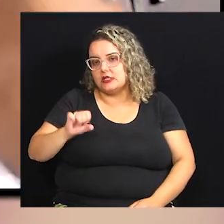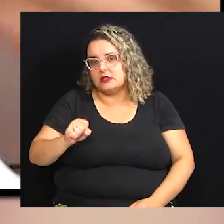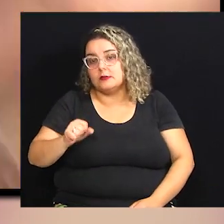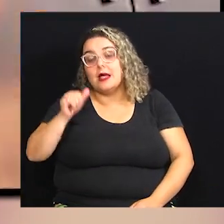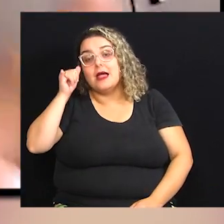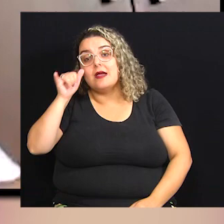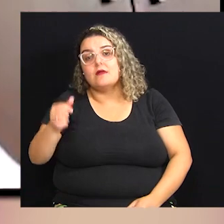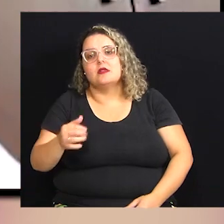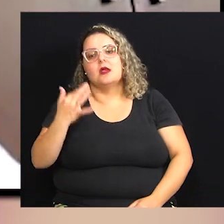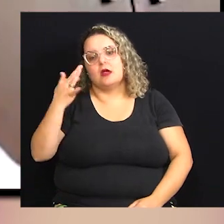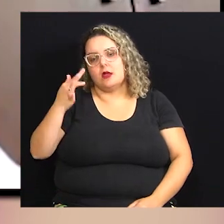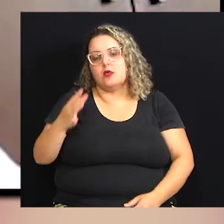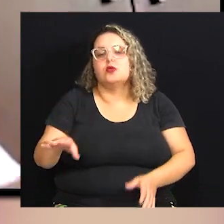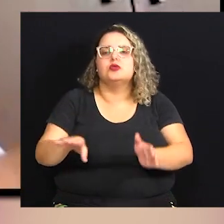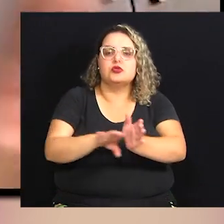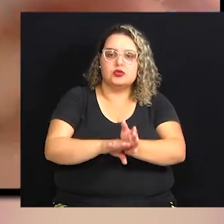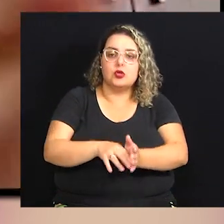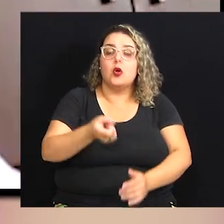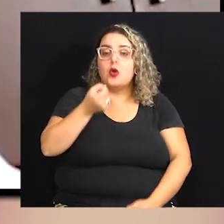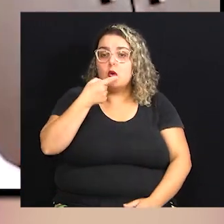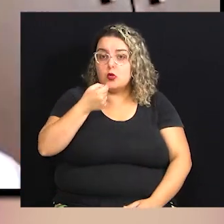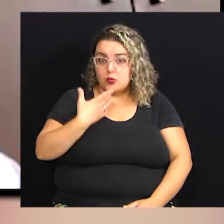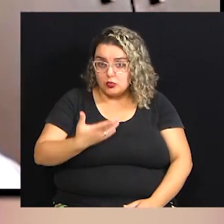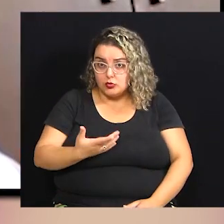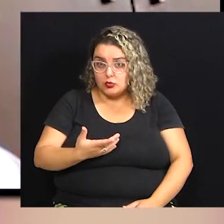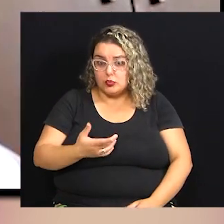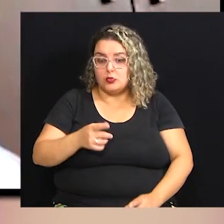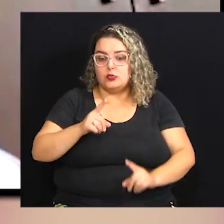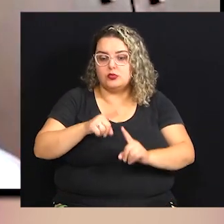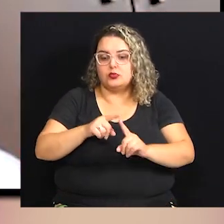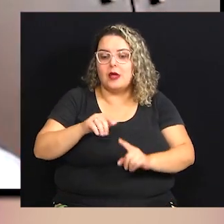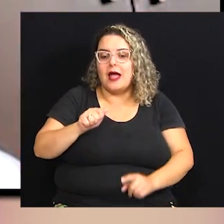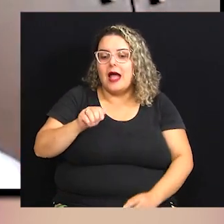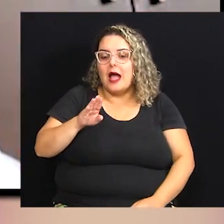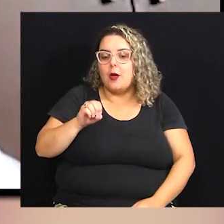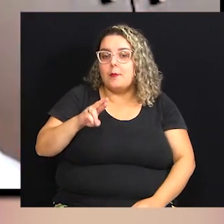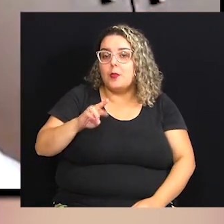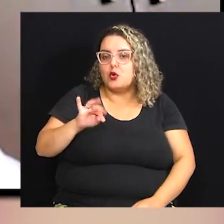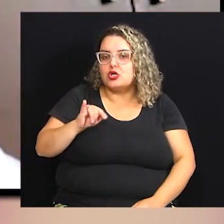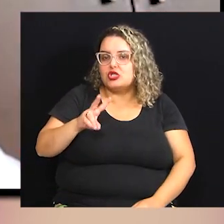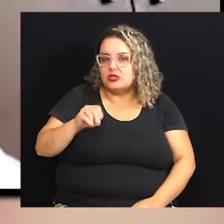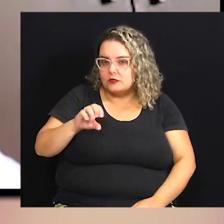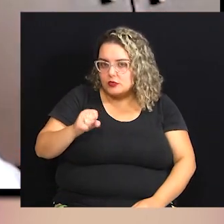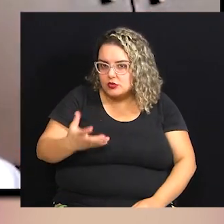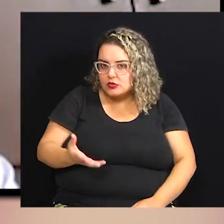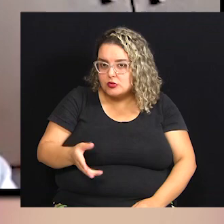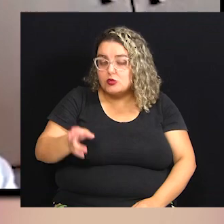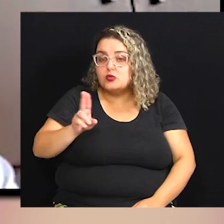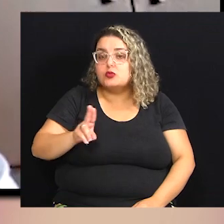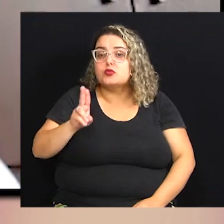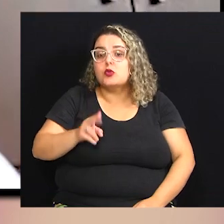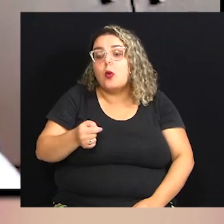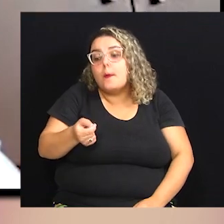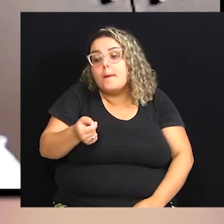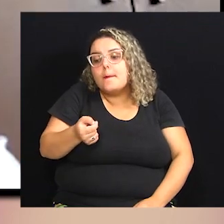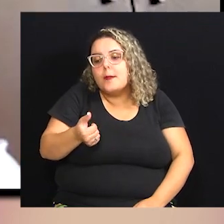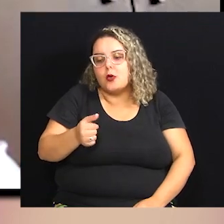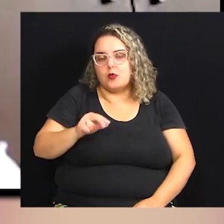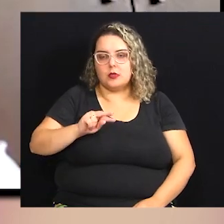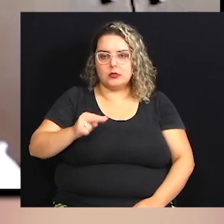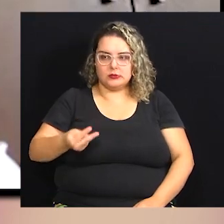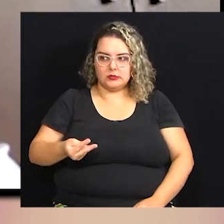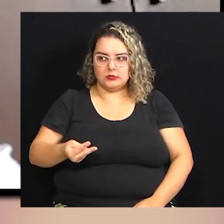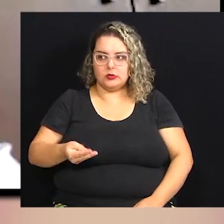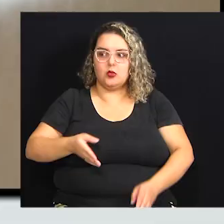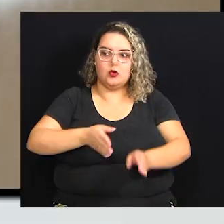para evitar que essa dor venha. Uhum. Os remédios que são considerados do tipo abortivos, eles têm de ser usados poucas